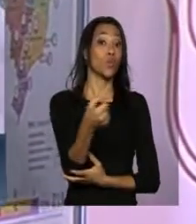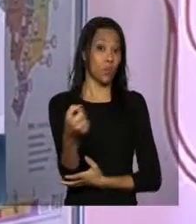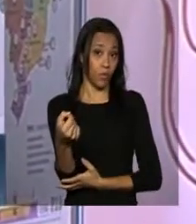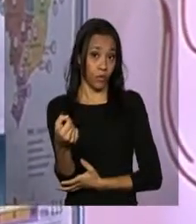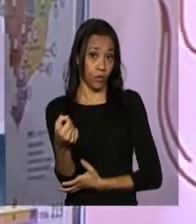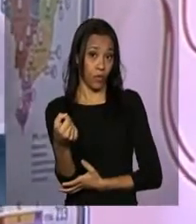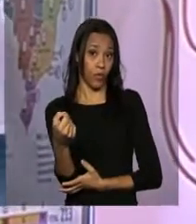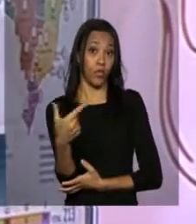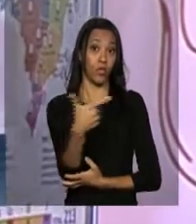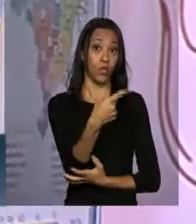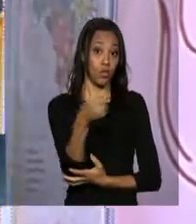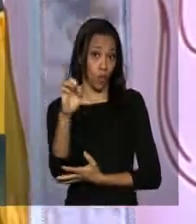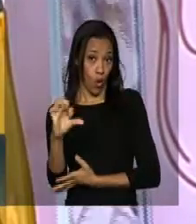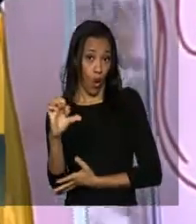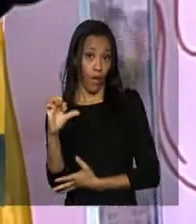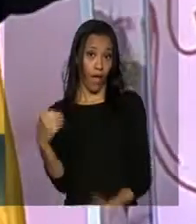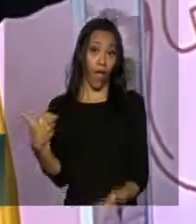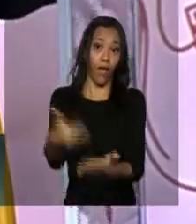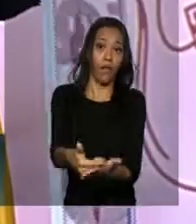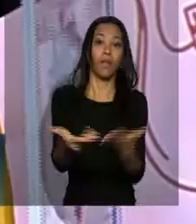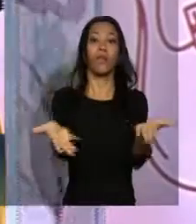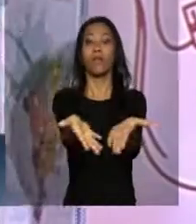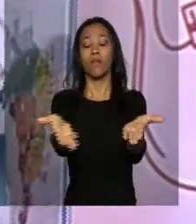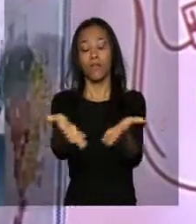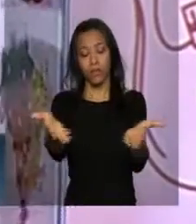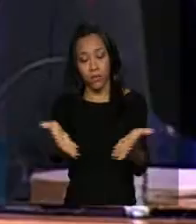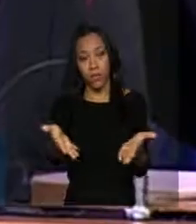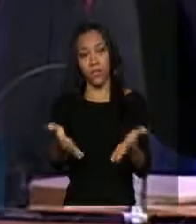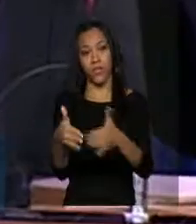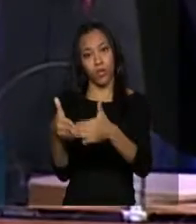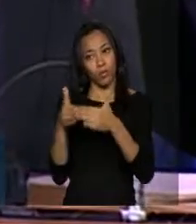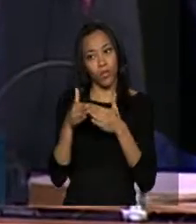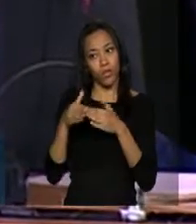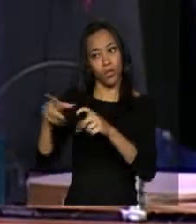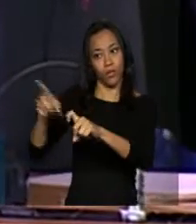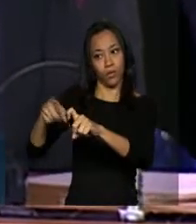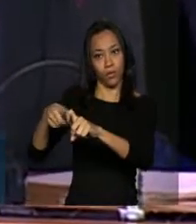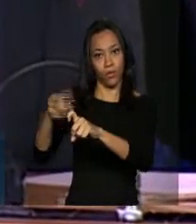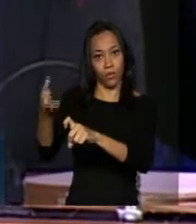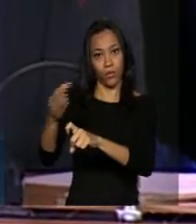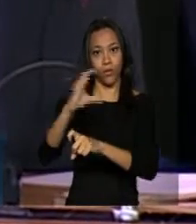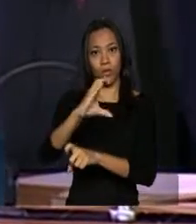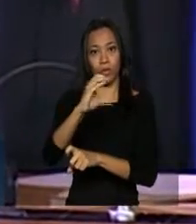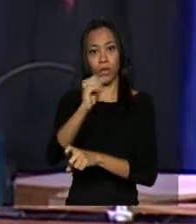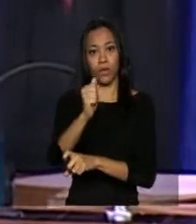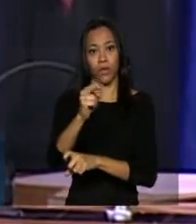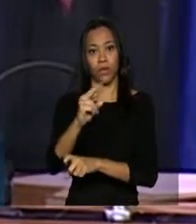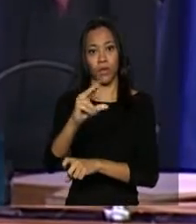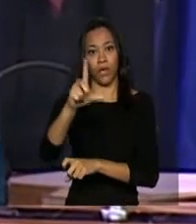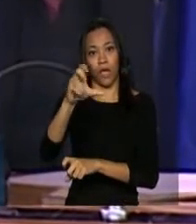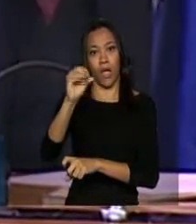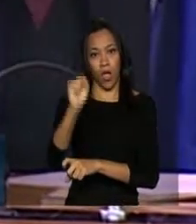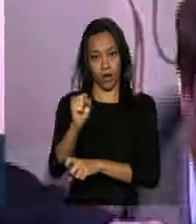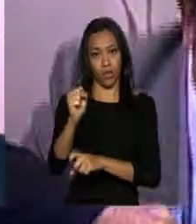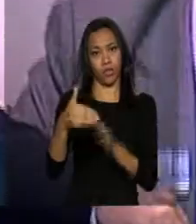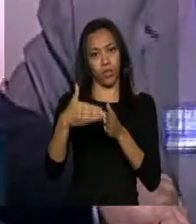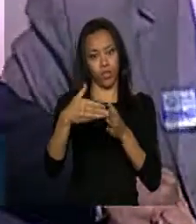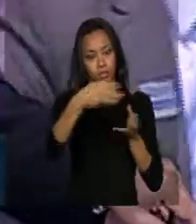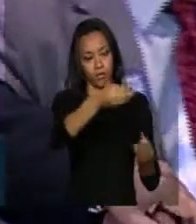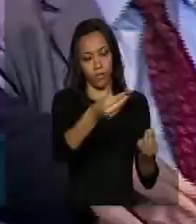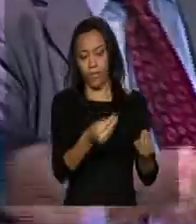2009 para cá. E aqui, eu pediria que o Dr. Carlos Maciel, diretor do Fernandes Figueira, entregasse, por